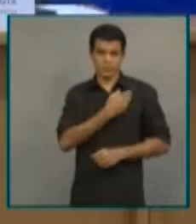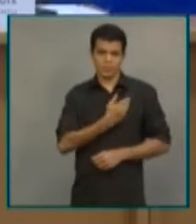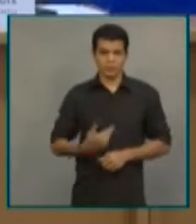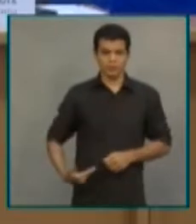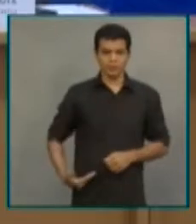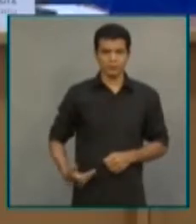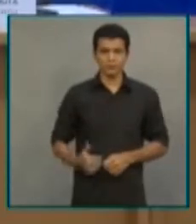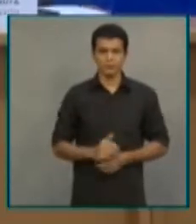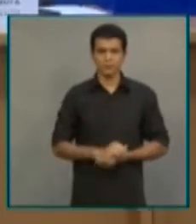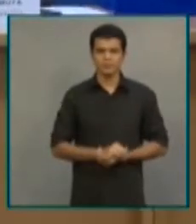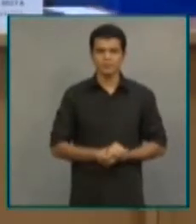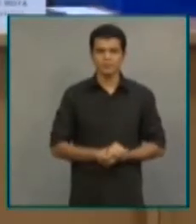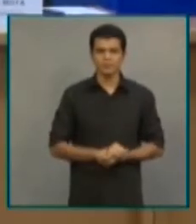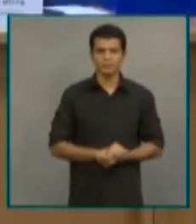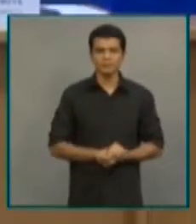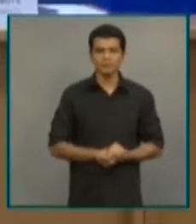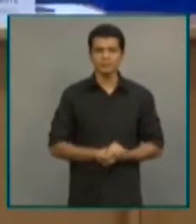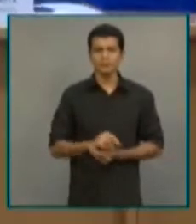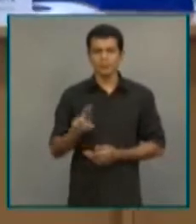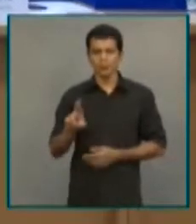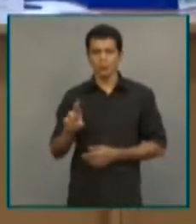Candidata Roberta fará a pergunta.